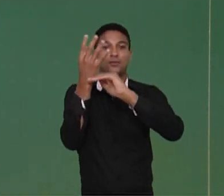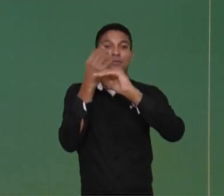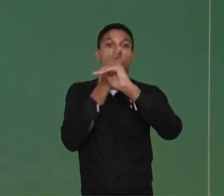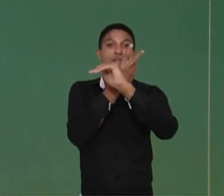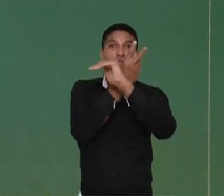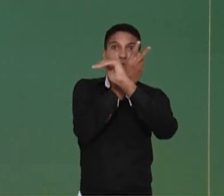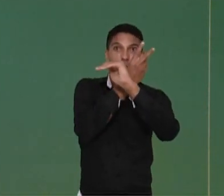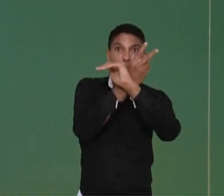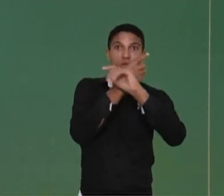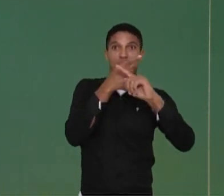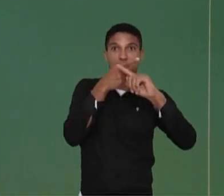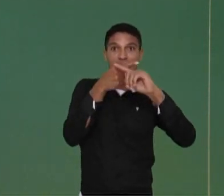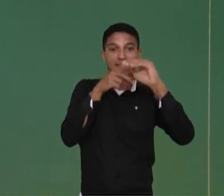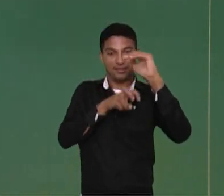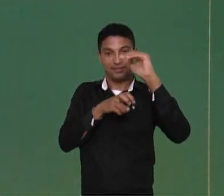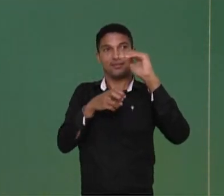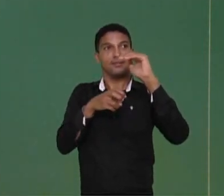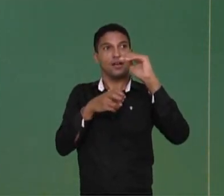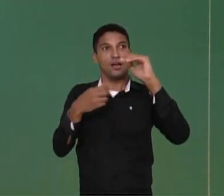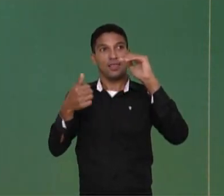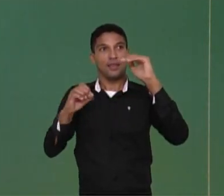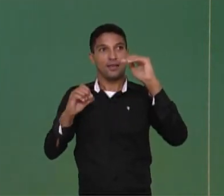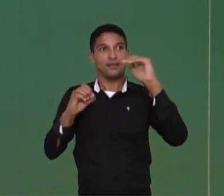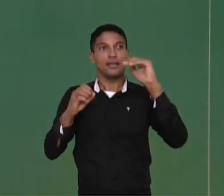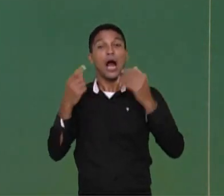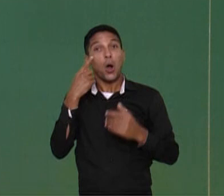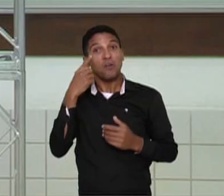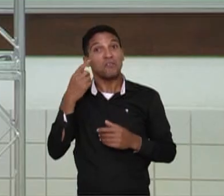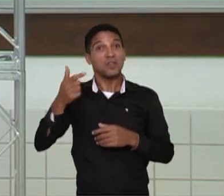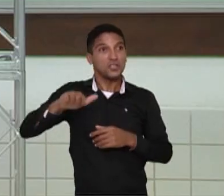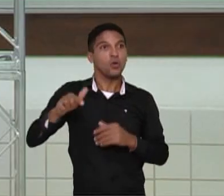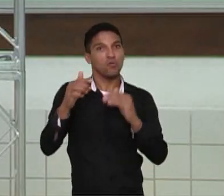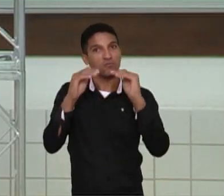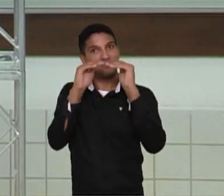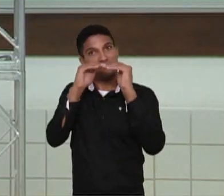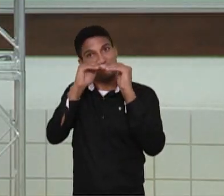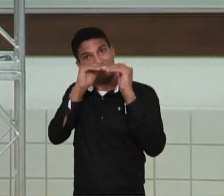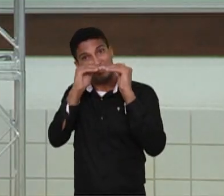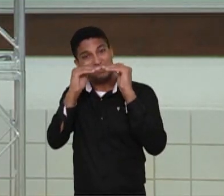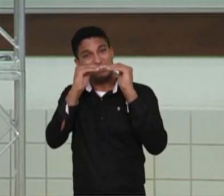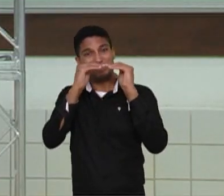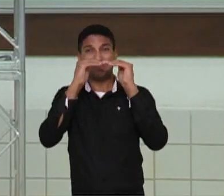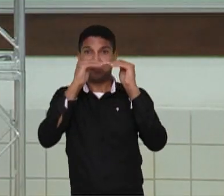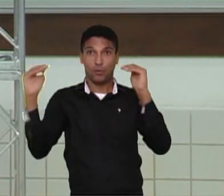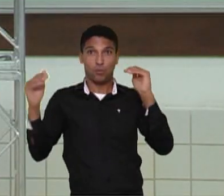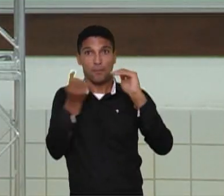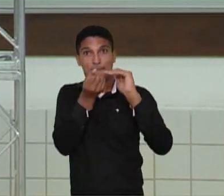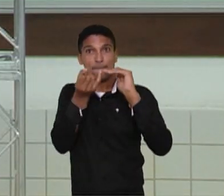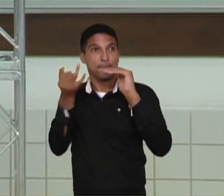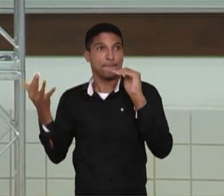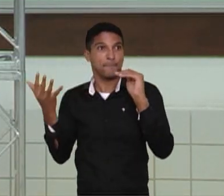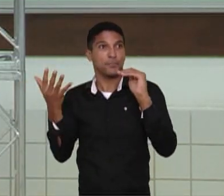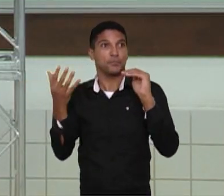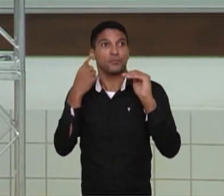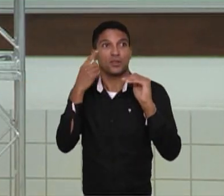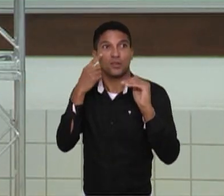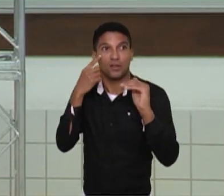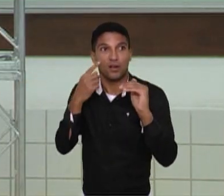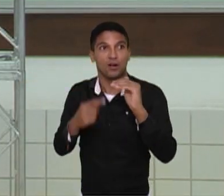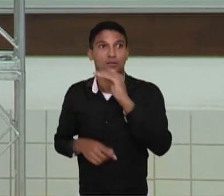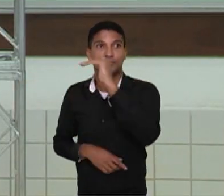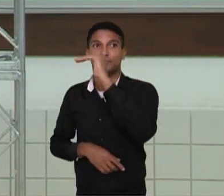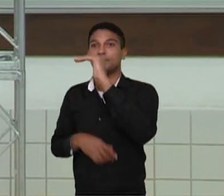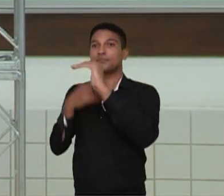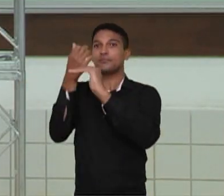6/15. Ok? Se você pensar o seguinte, eu conheço tabuada e eu sei que